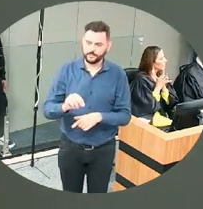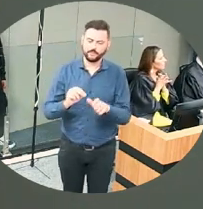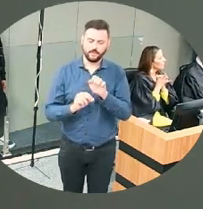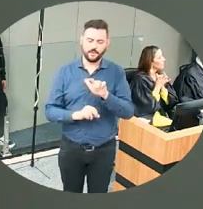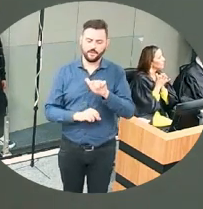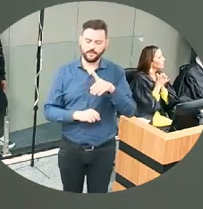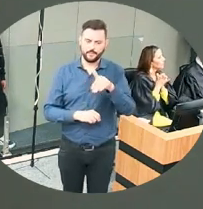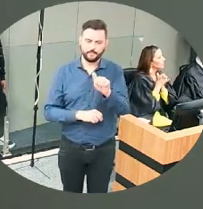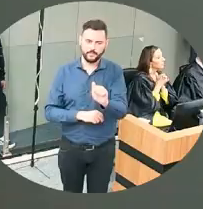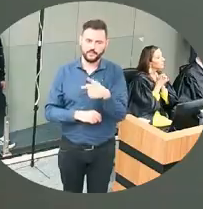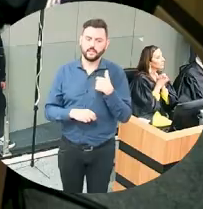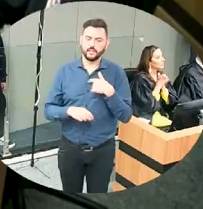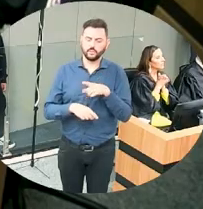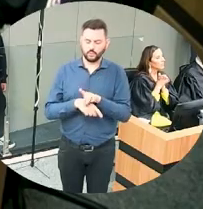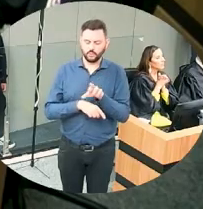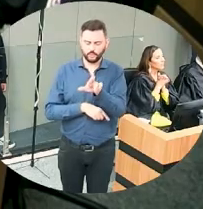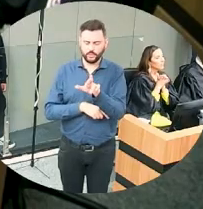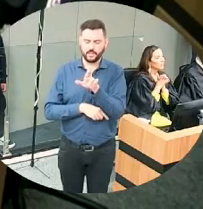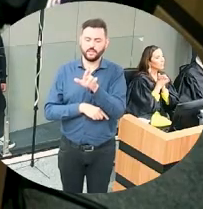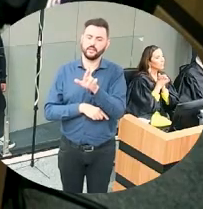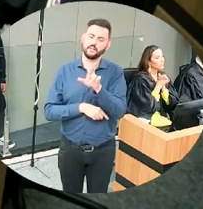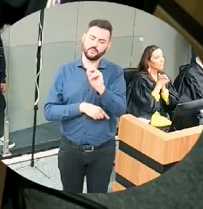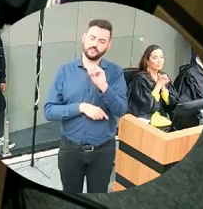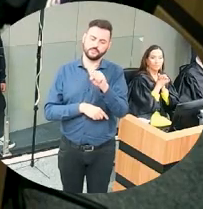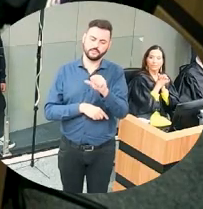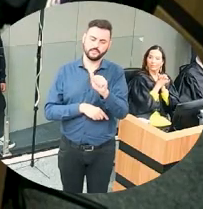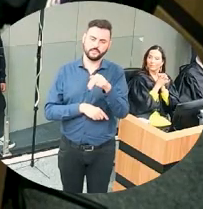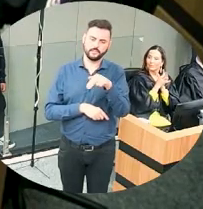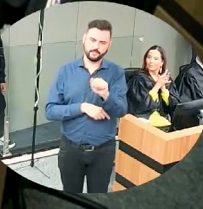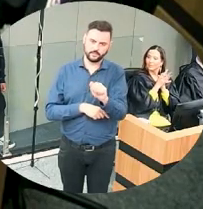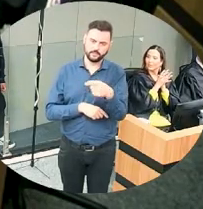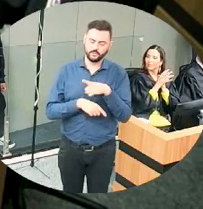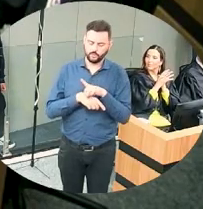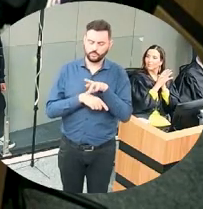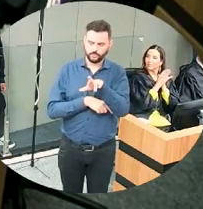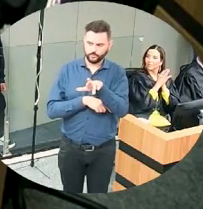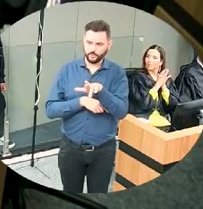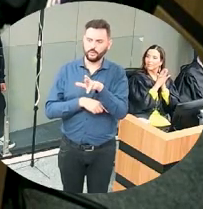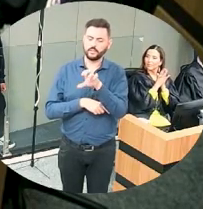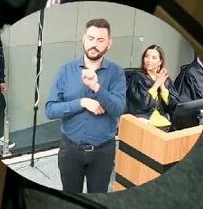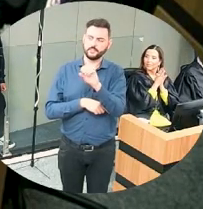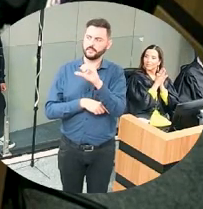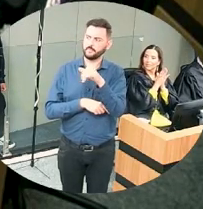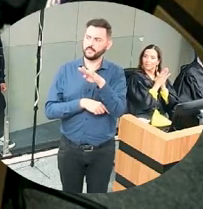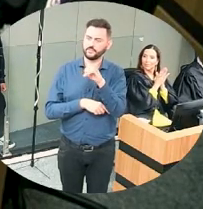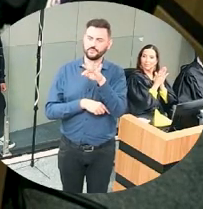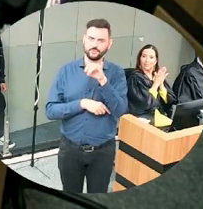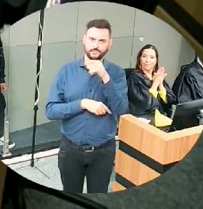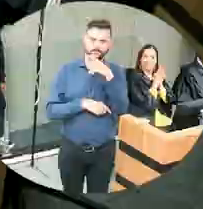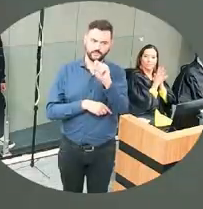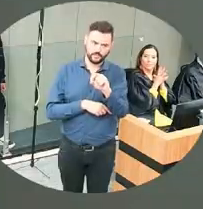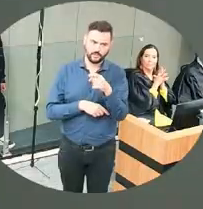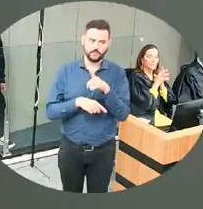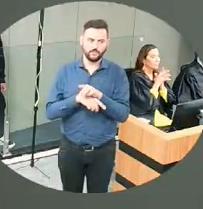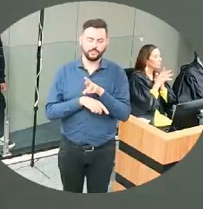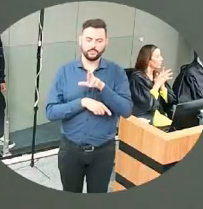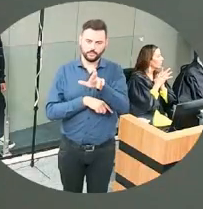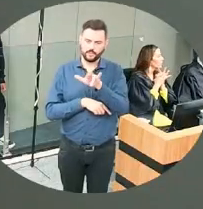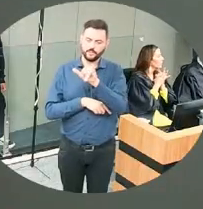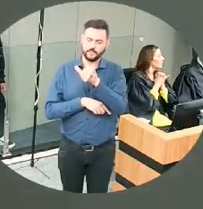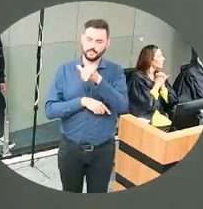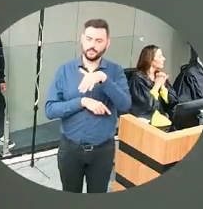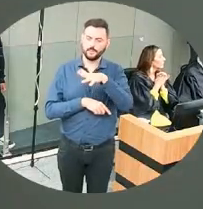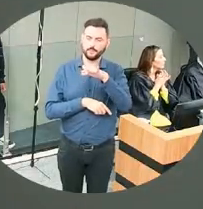ilmar D rosil Leite Dr Tavares Pereira dout